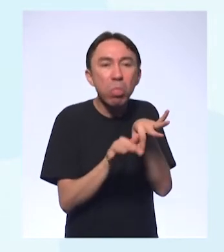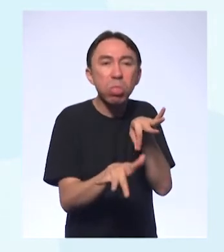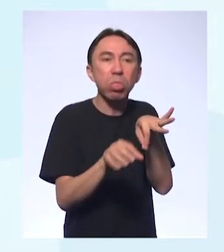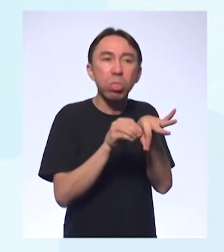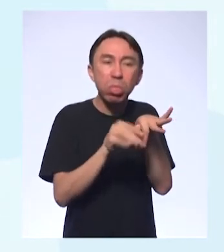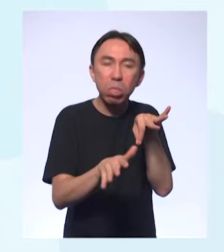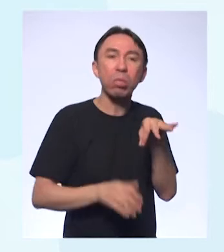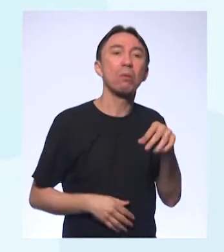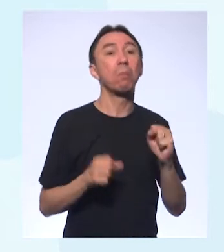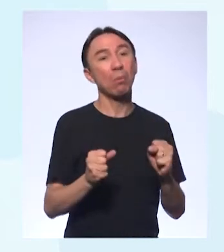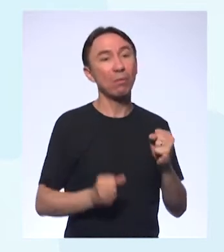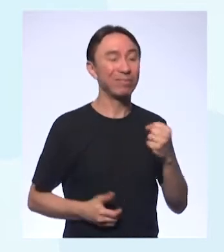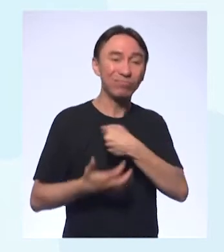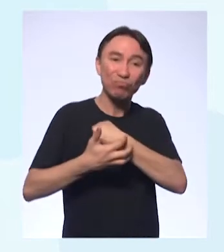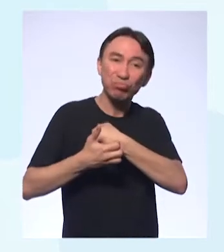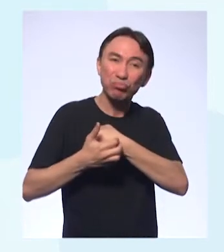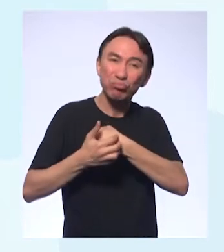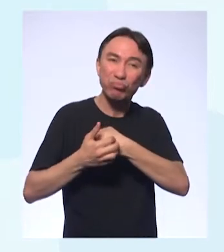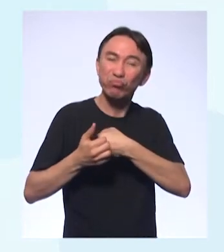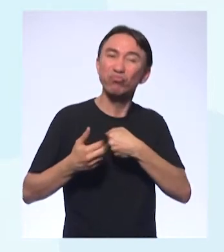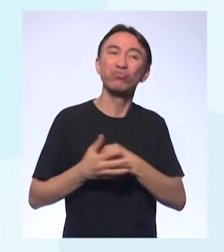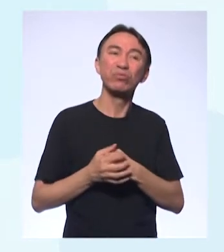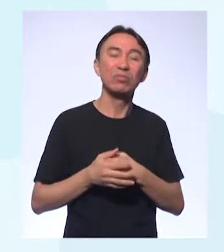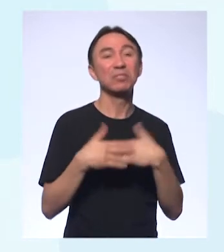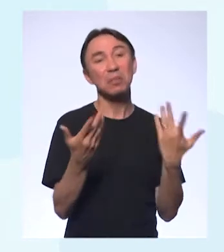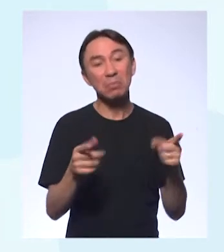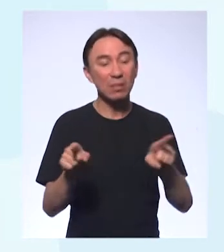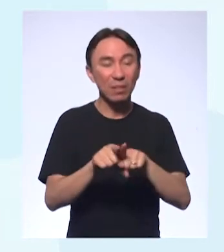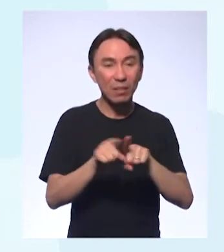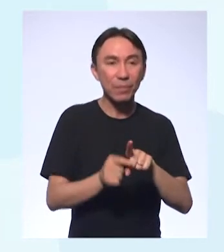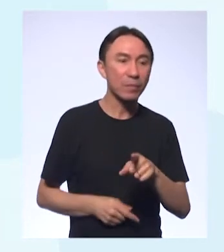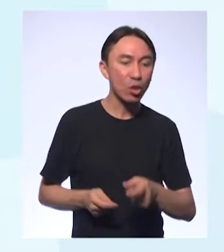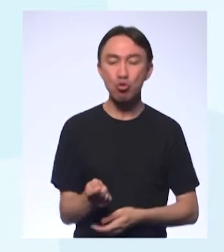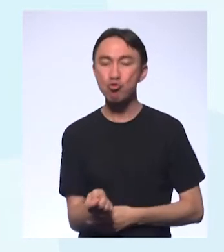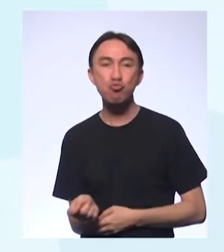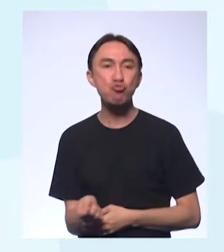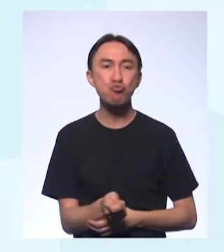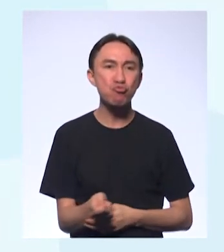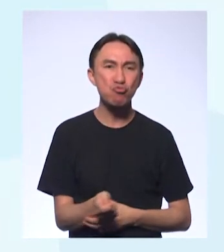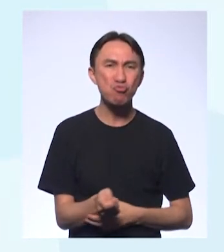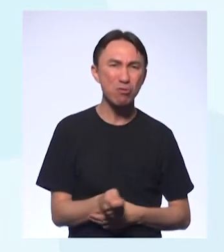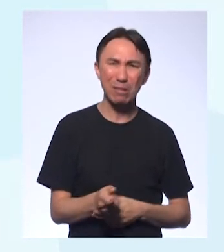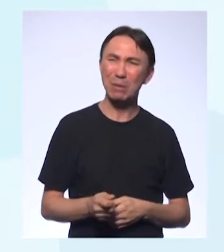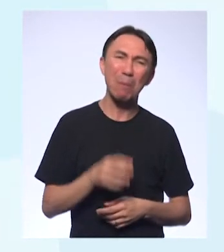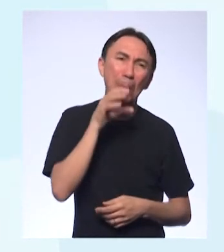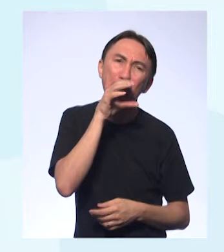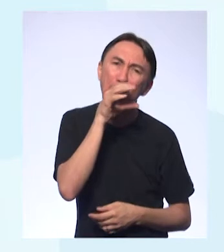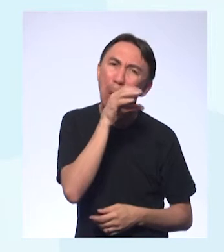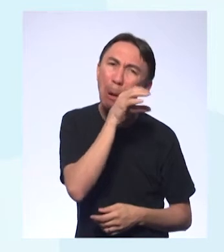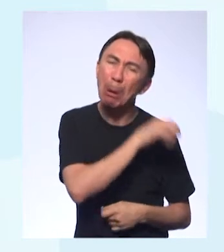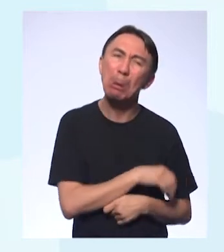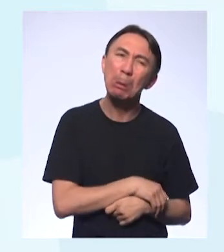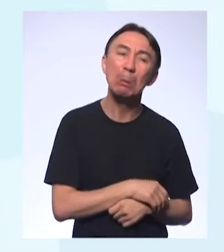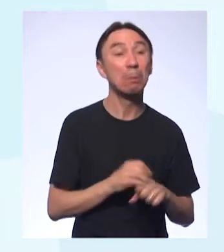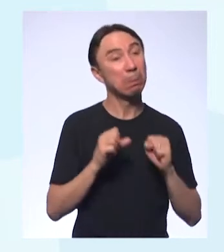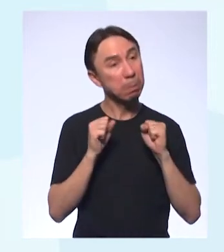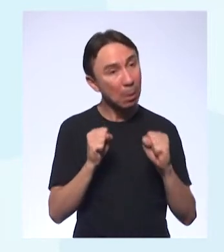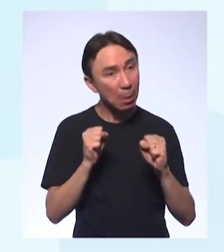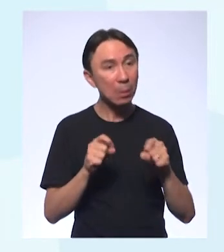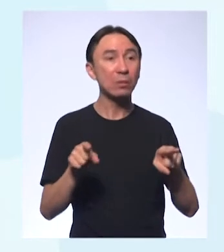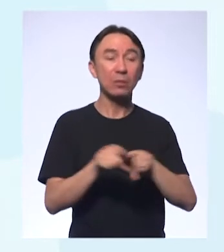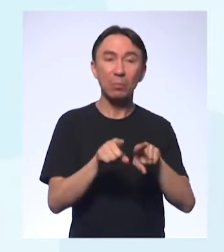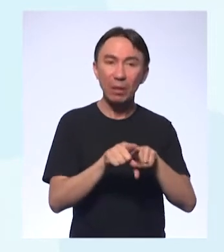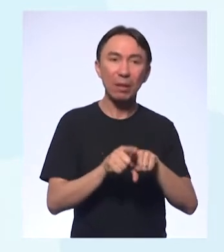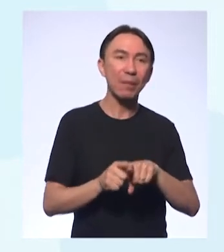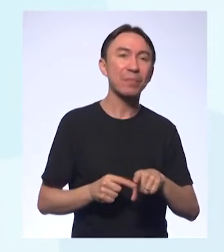geral, sensação de queimação ao urinar, sangramento incomum, não associado à